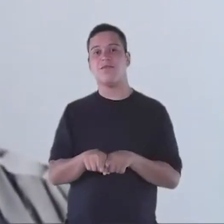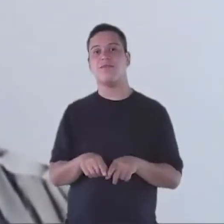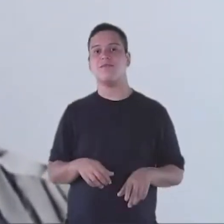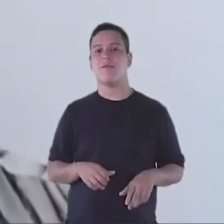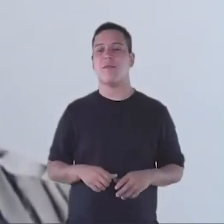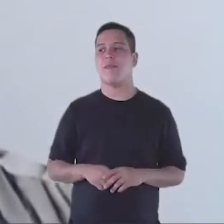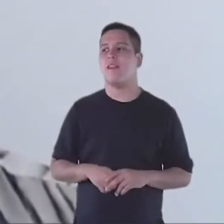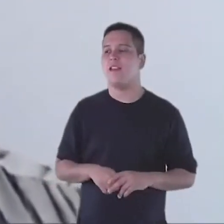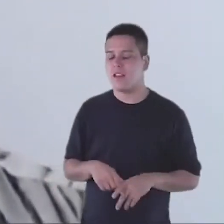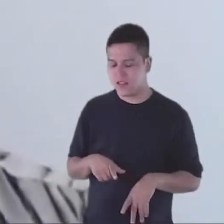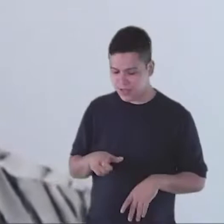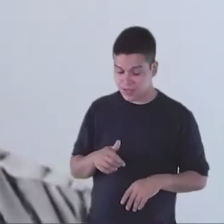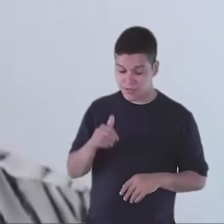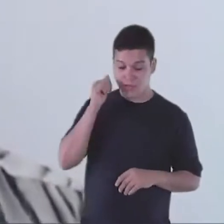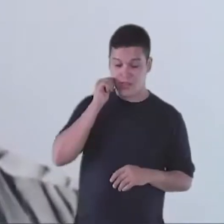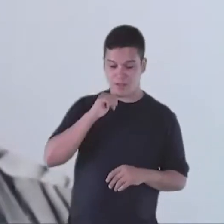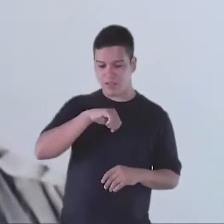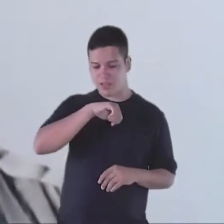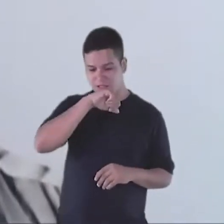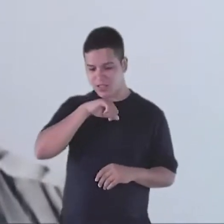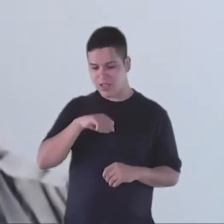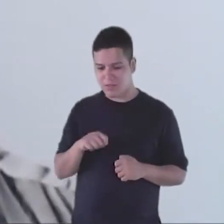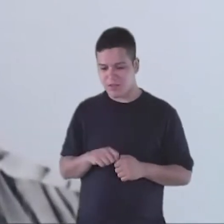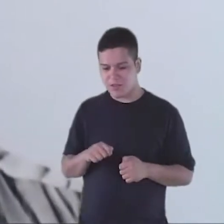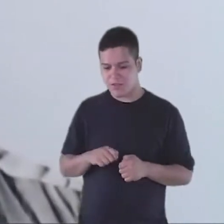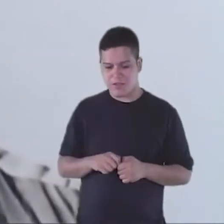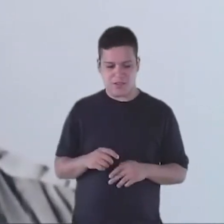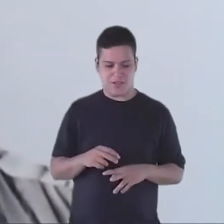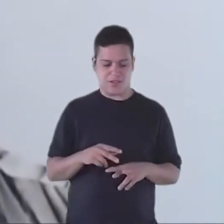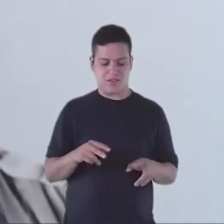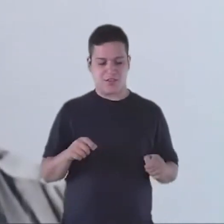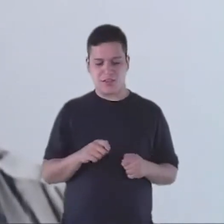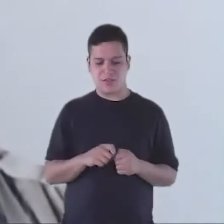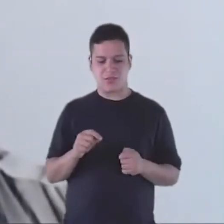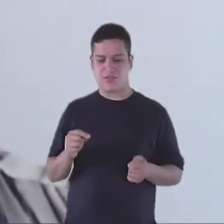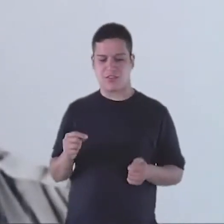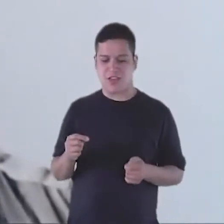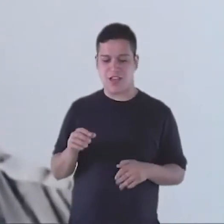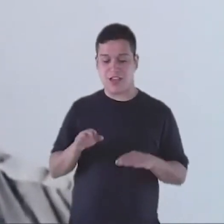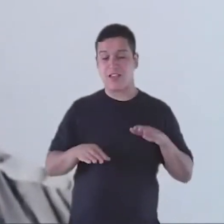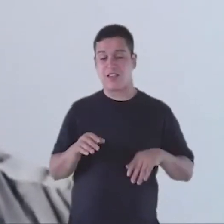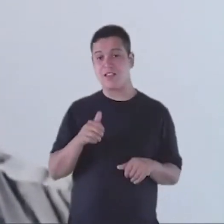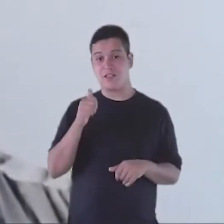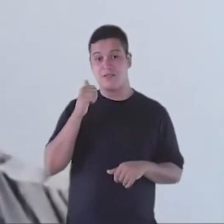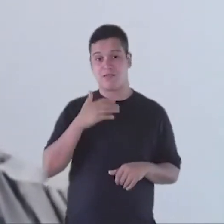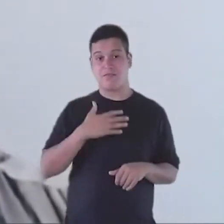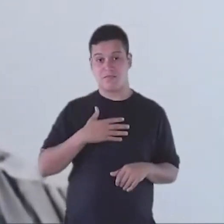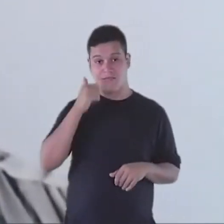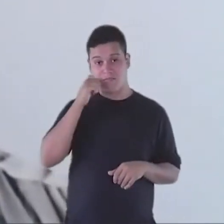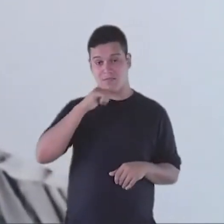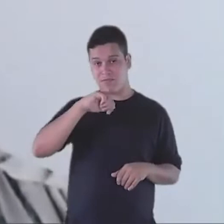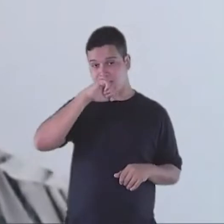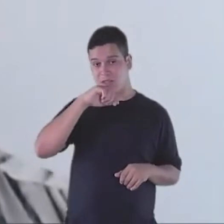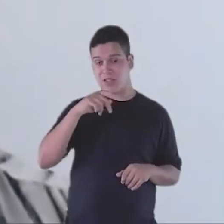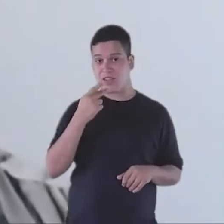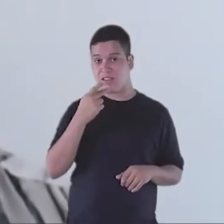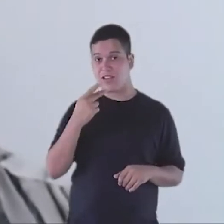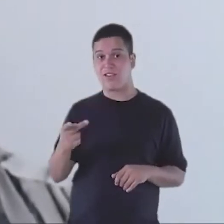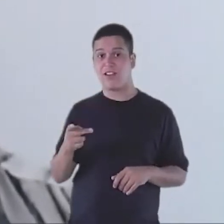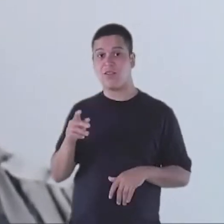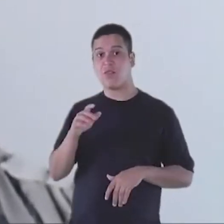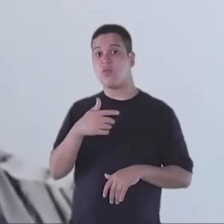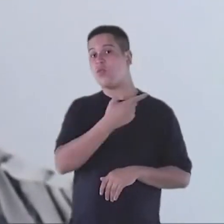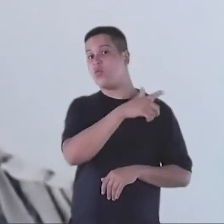A mãe fez isso, né? Ela fez me sentir filho único. Até porque ela me contou que eu era filho único na